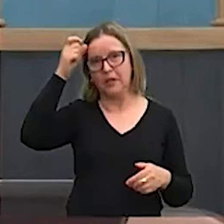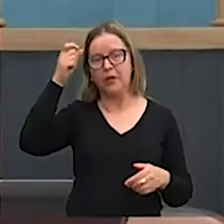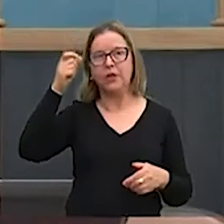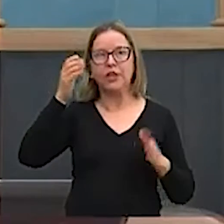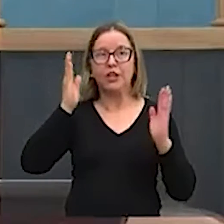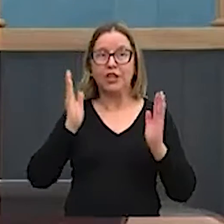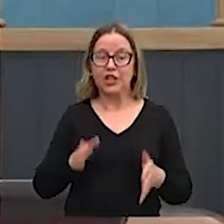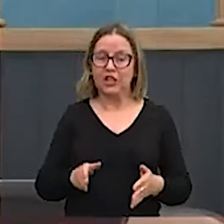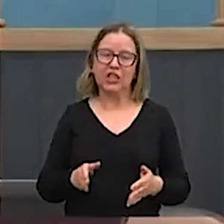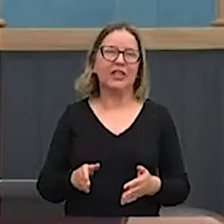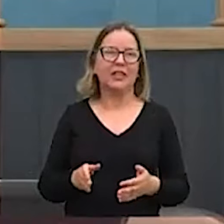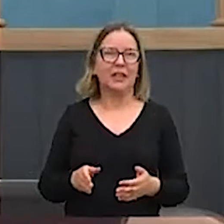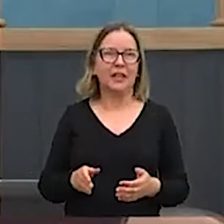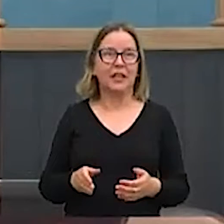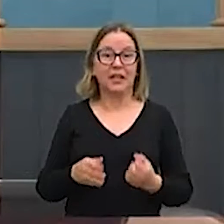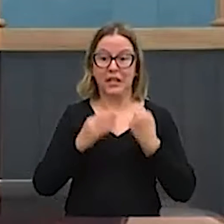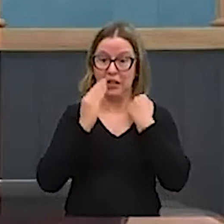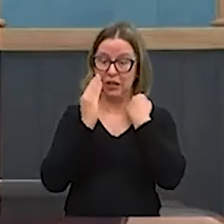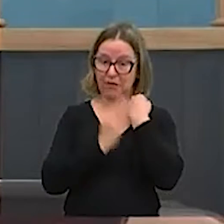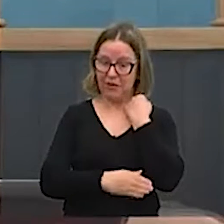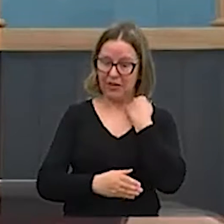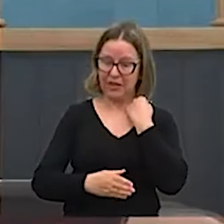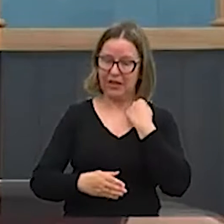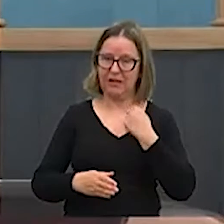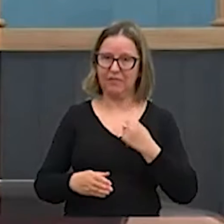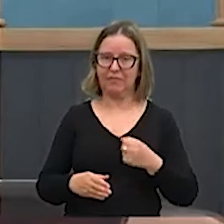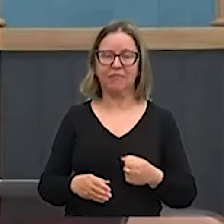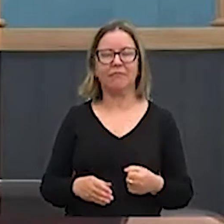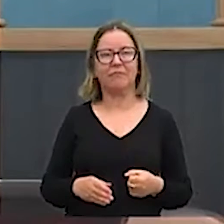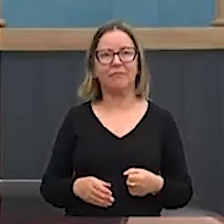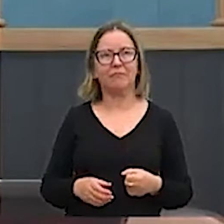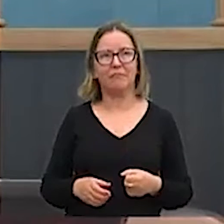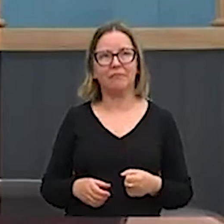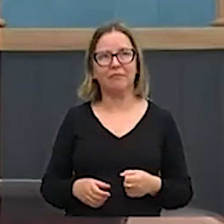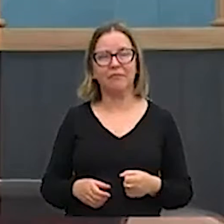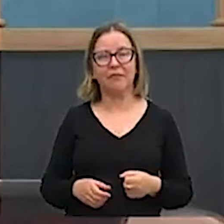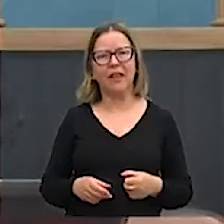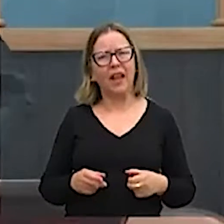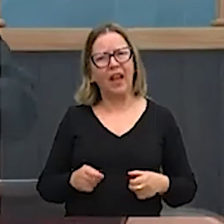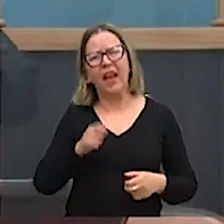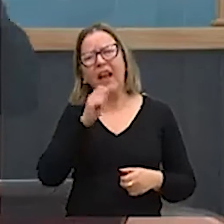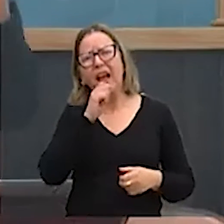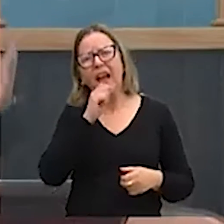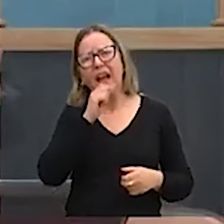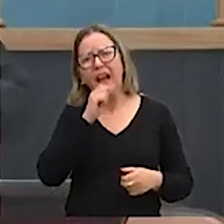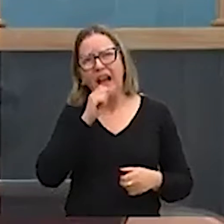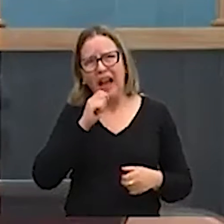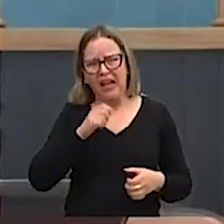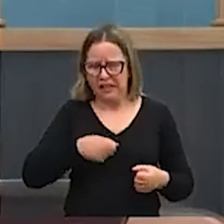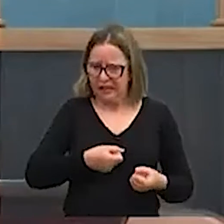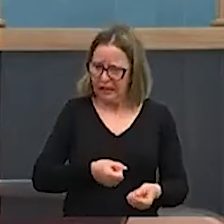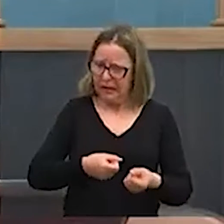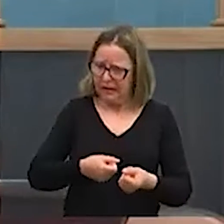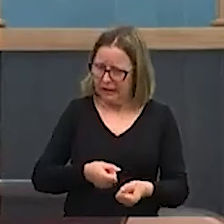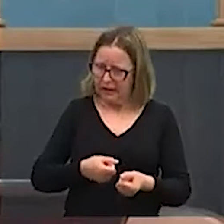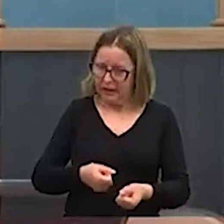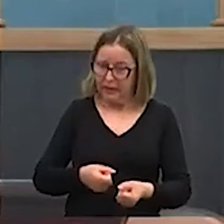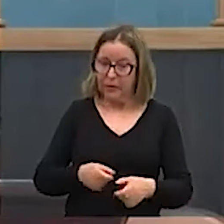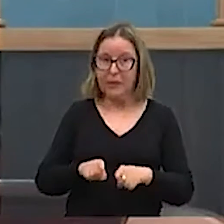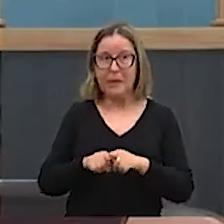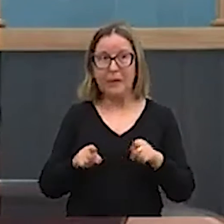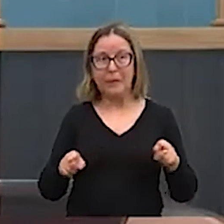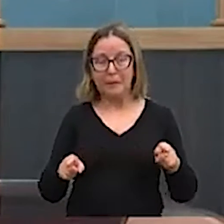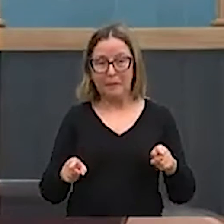Ele ainda está percorrendo o mundo, realizando os seus maus negócios, mas é apenas uma questão de tempo até que ele